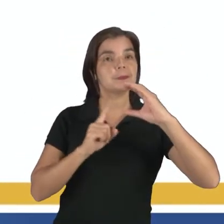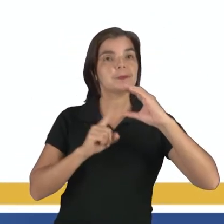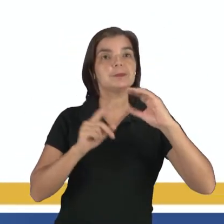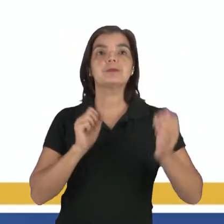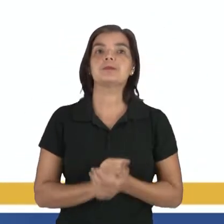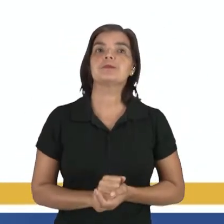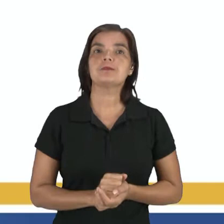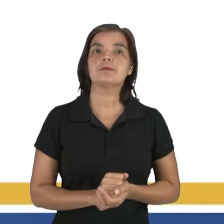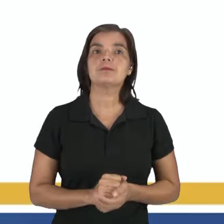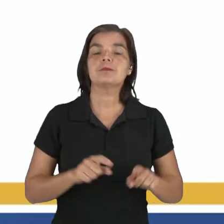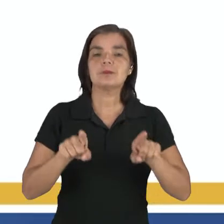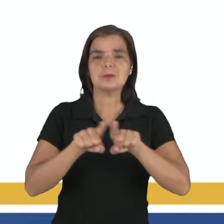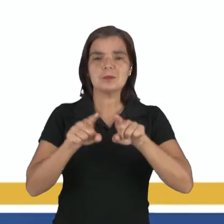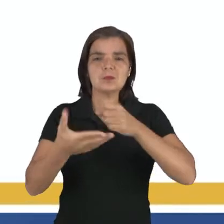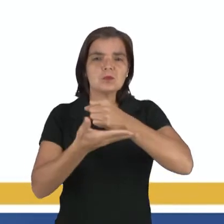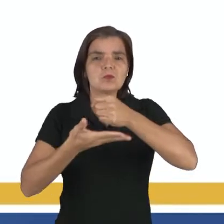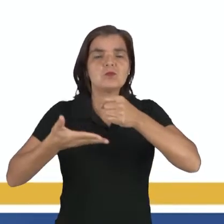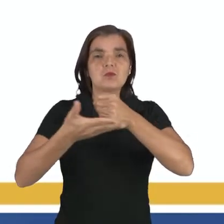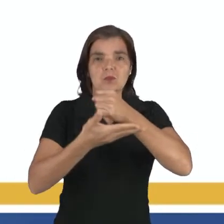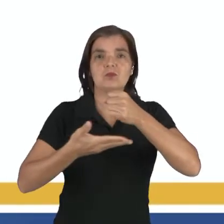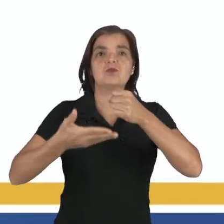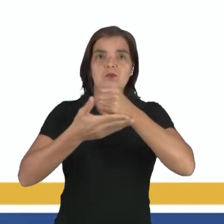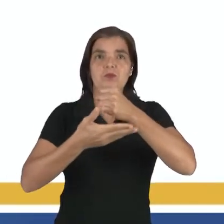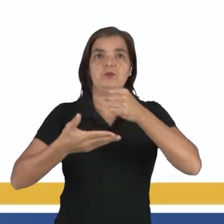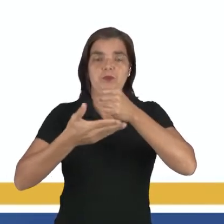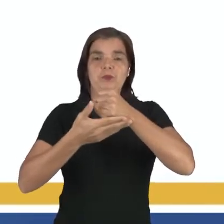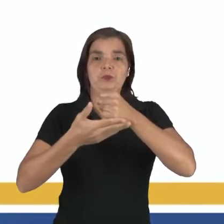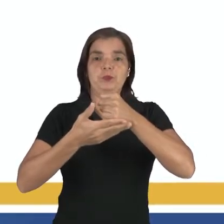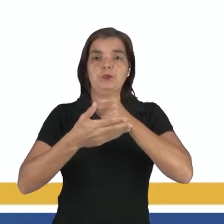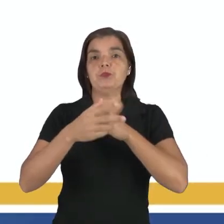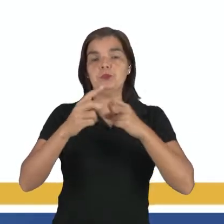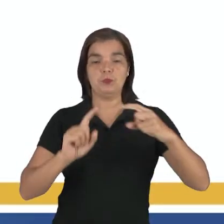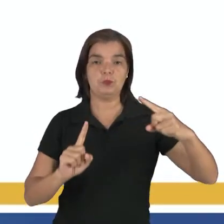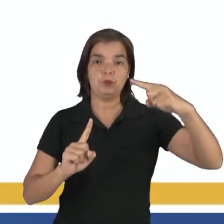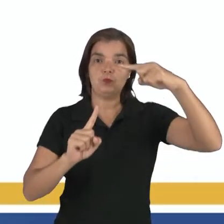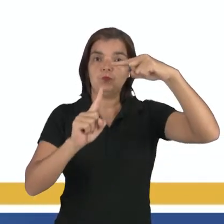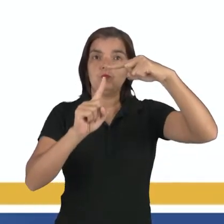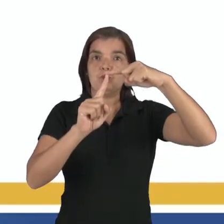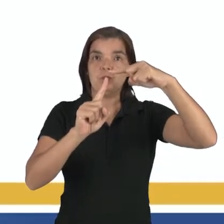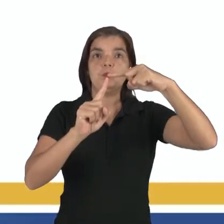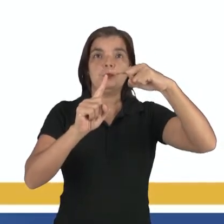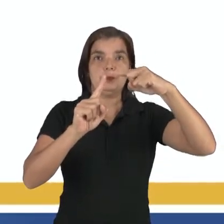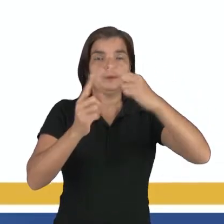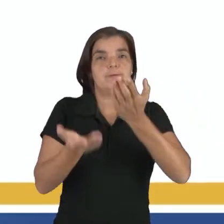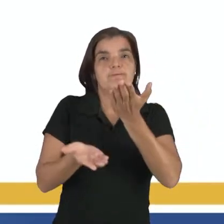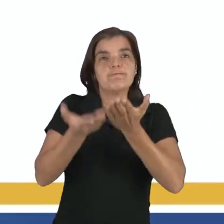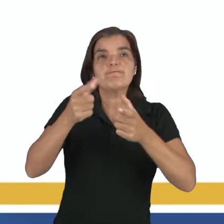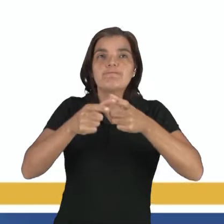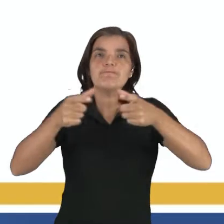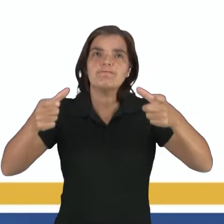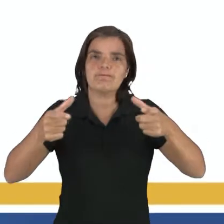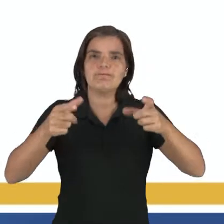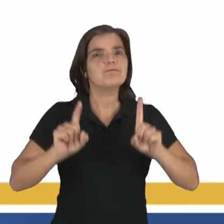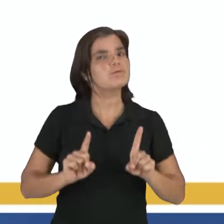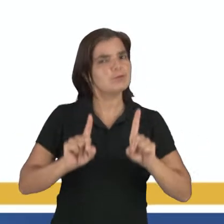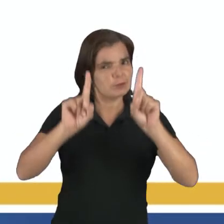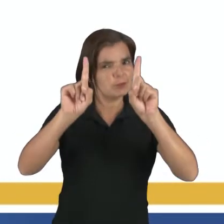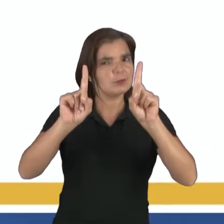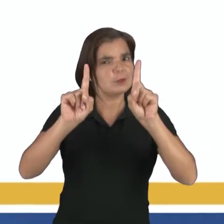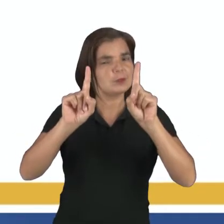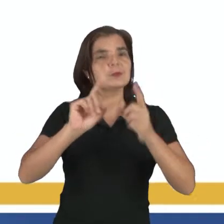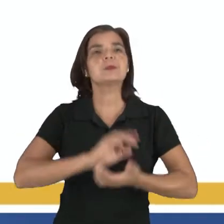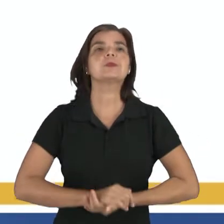a letra c a área da base de um prisma Esse é o volume são grandezas diretamente